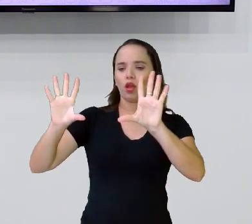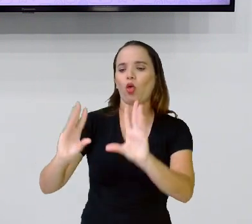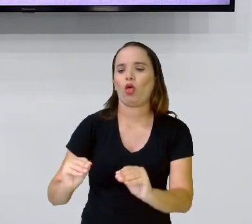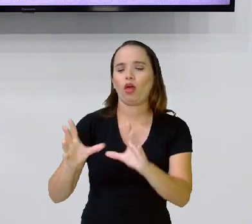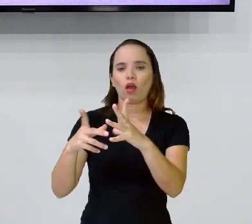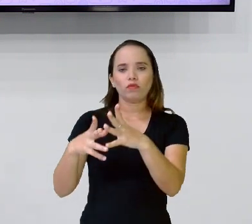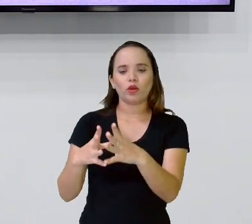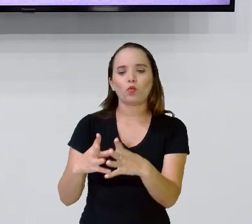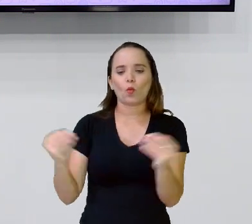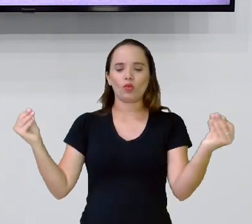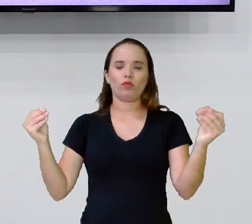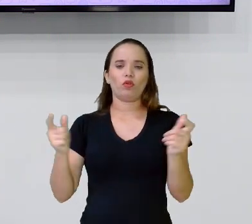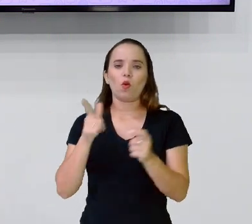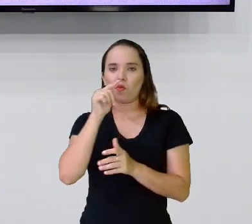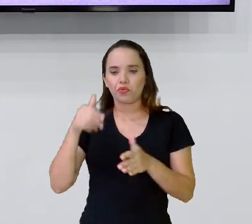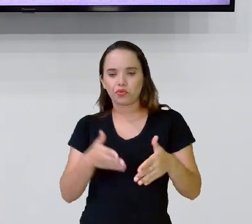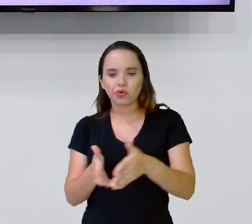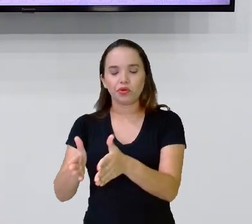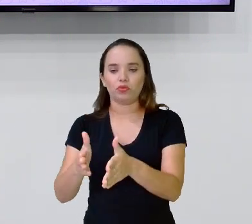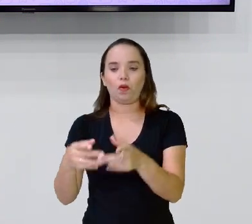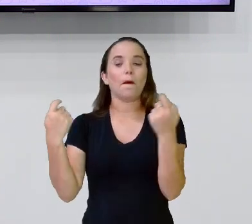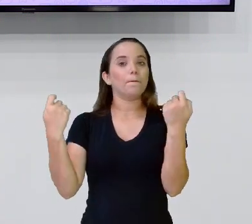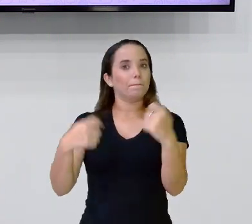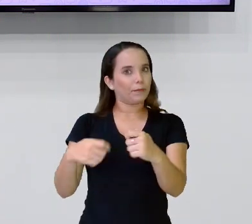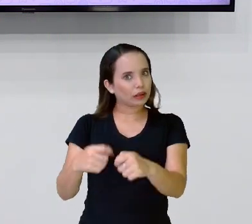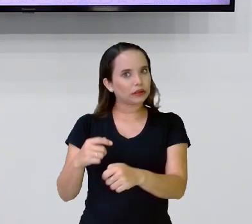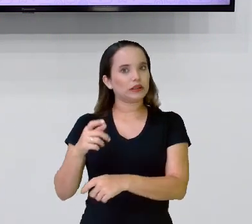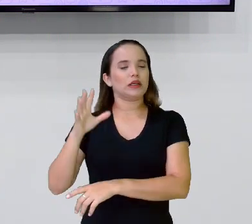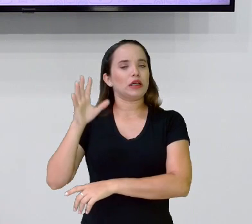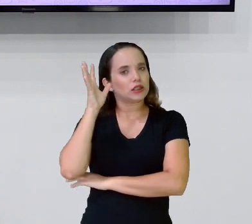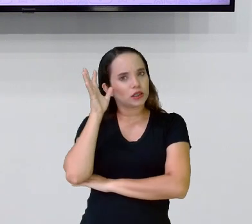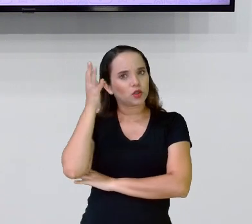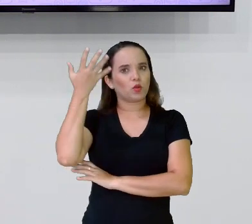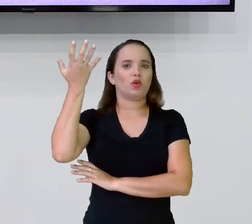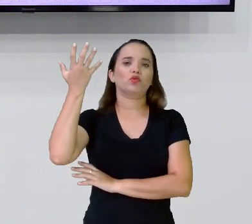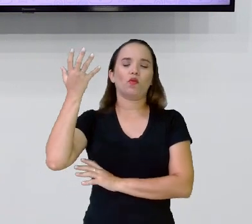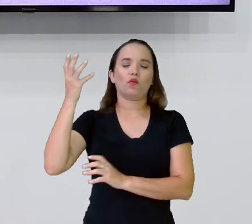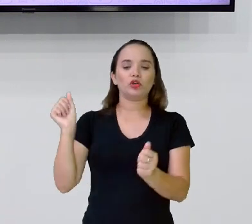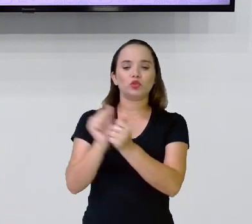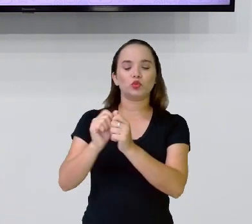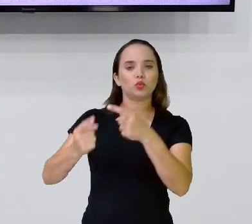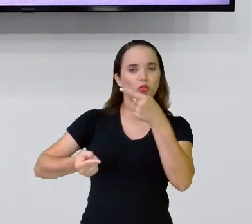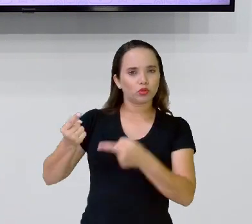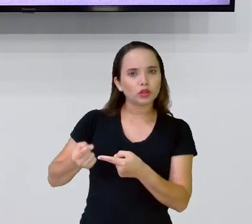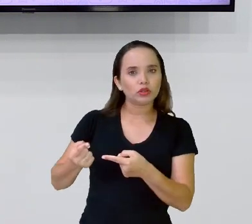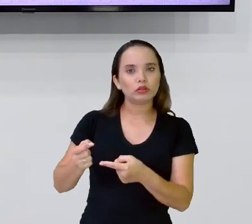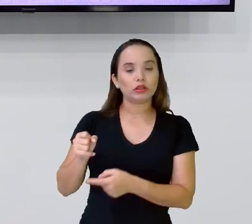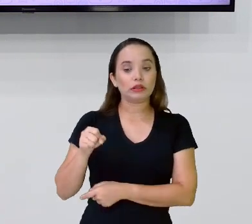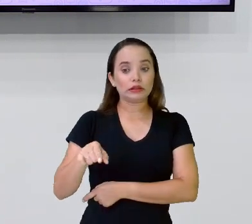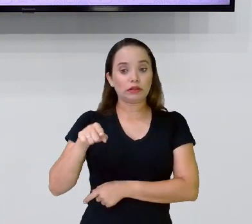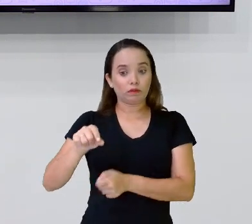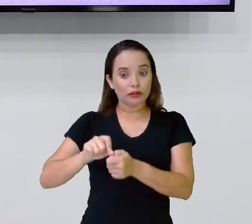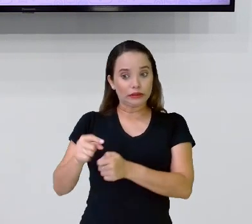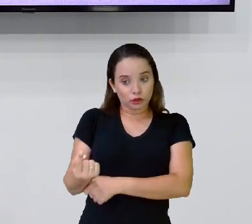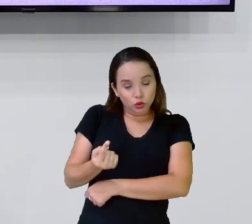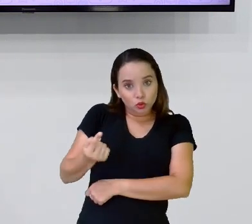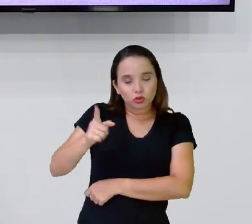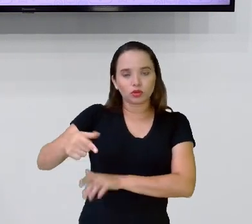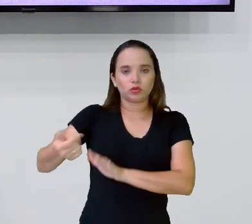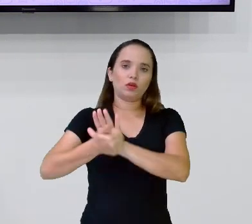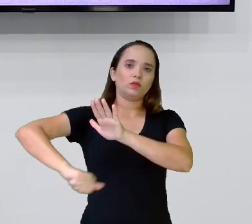passar por uma ideia política, né? Um indivíduo, ele não pode chegar sozinho e fazer isso, ele está cometendo um crime, percebe? Mas se